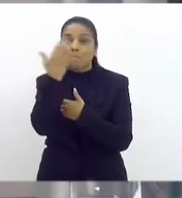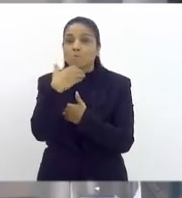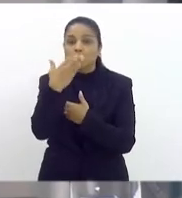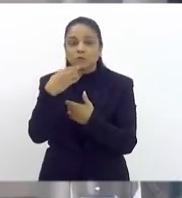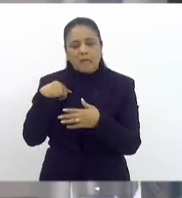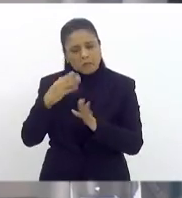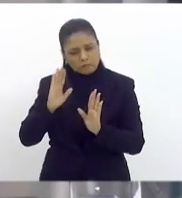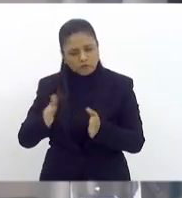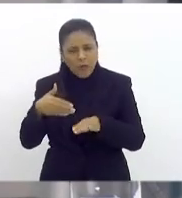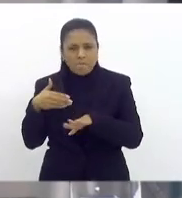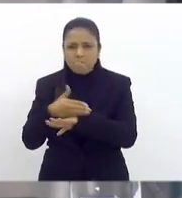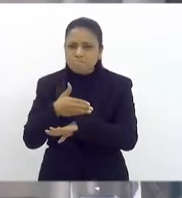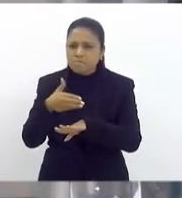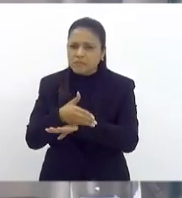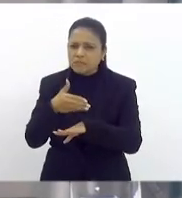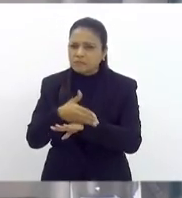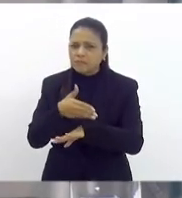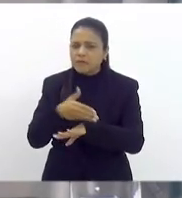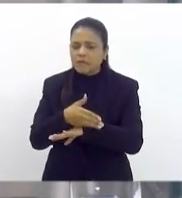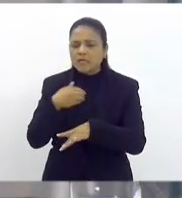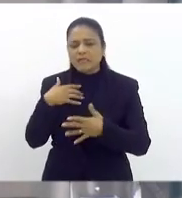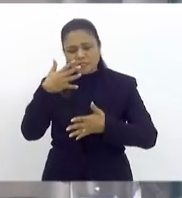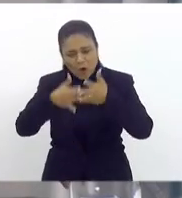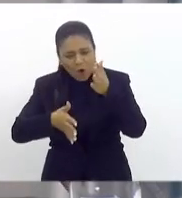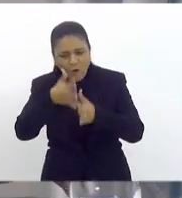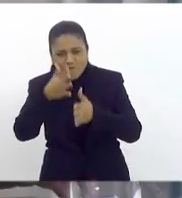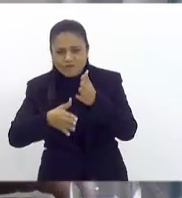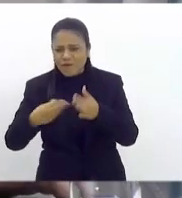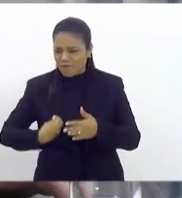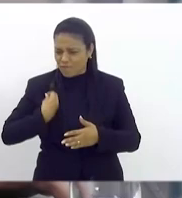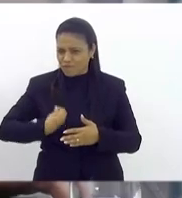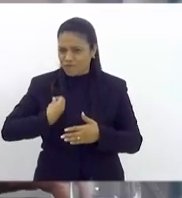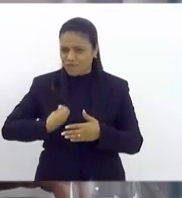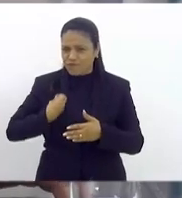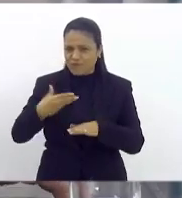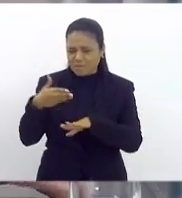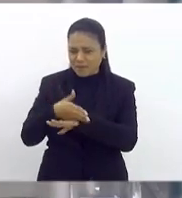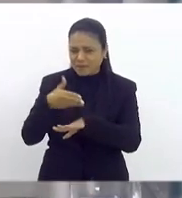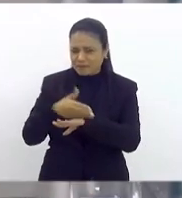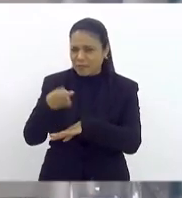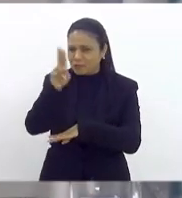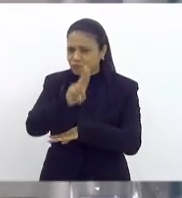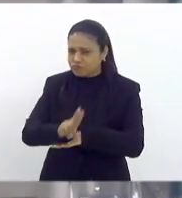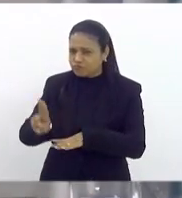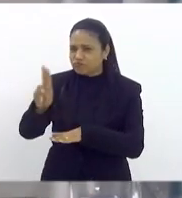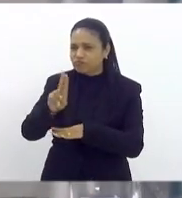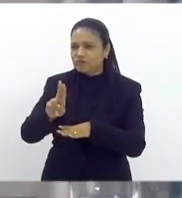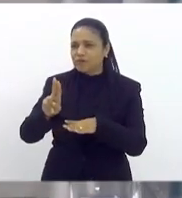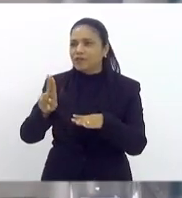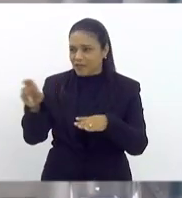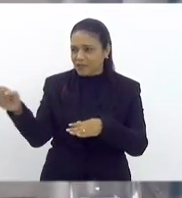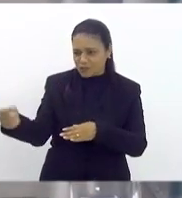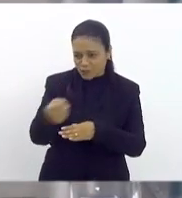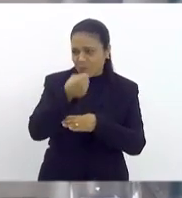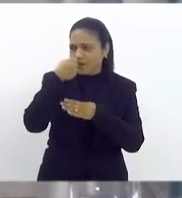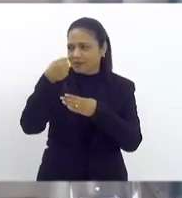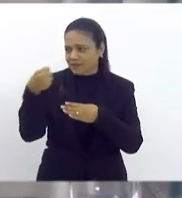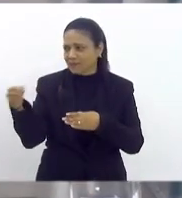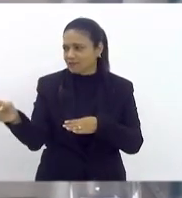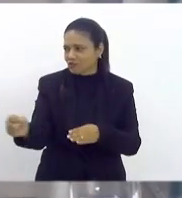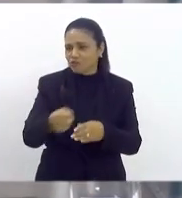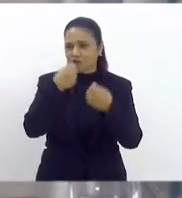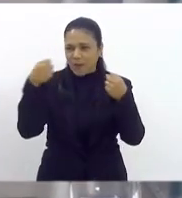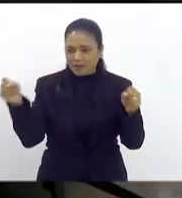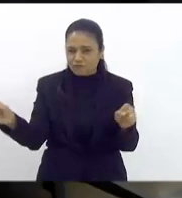participei dessas confusões da minha vida, hoje eu sou um cara... graças a Deus, resgatado